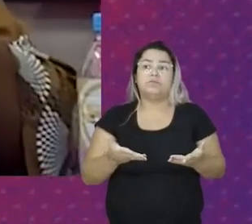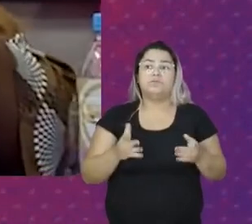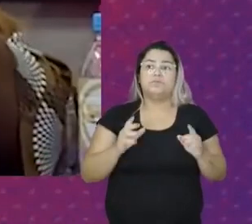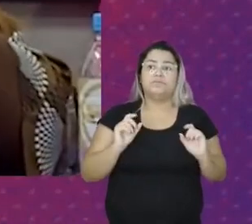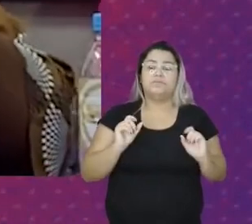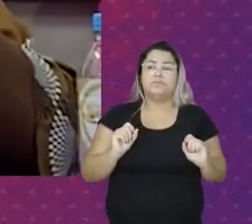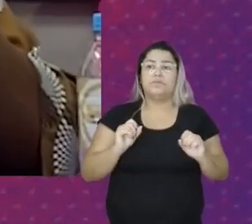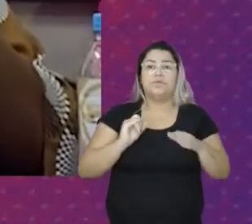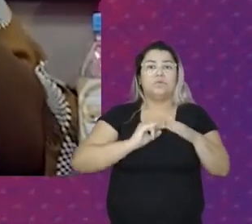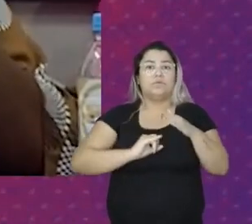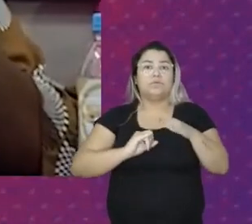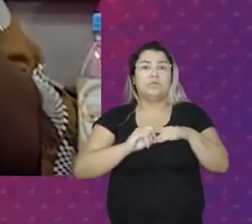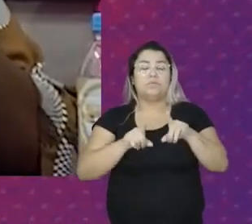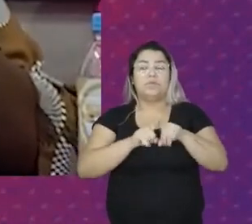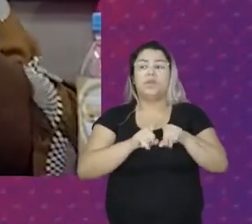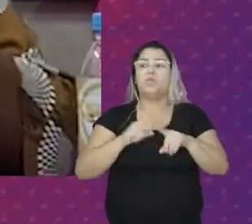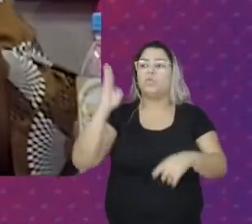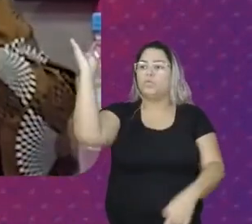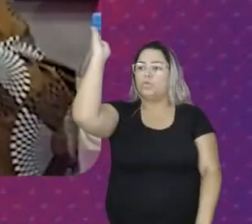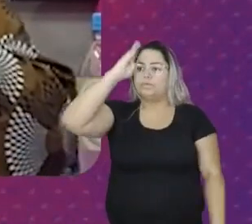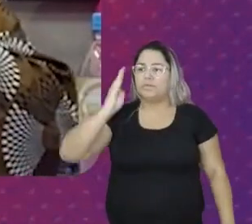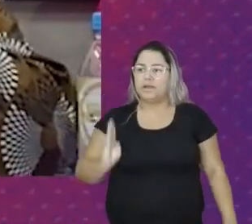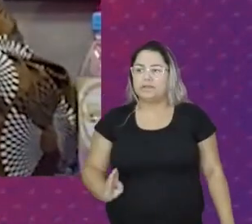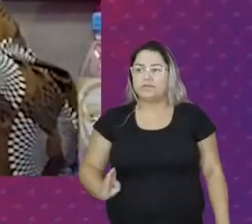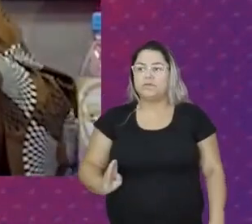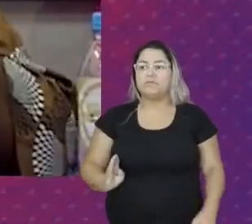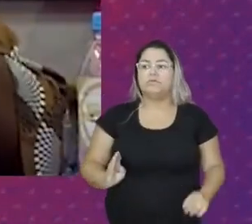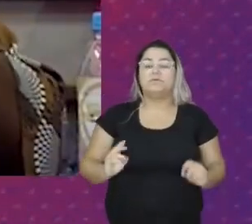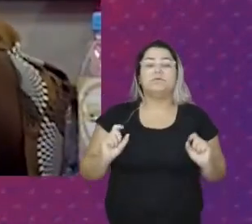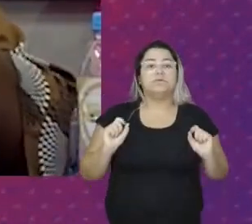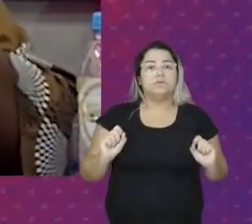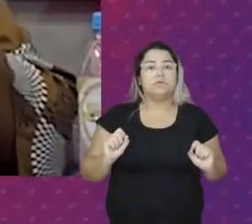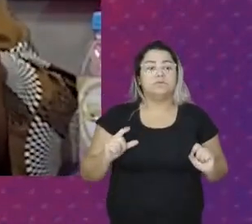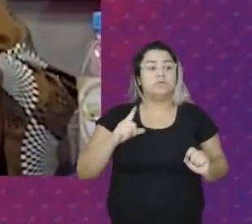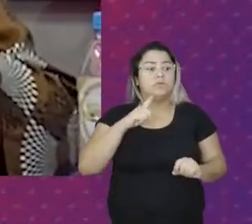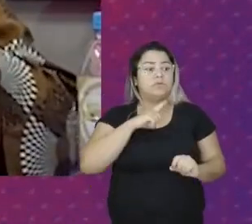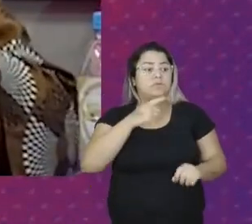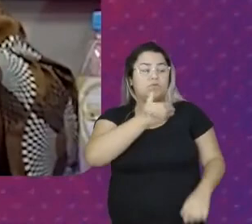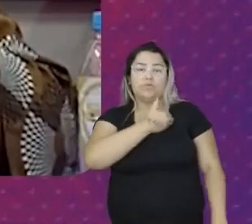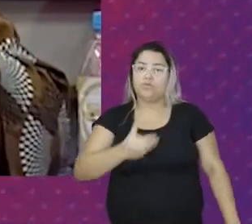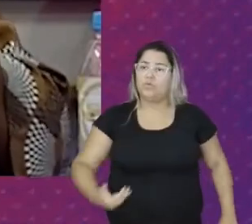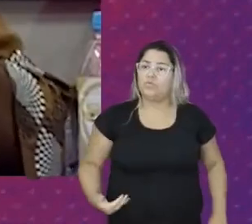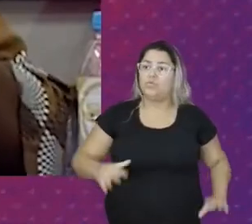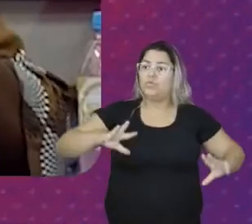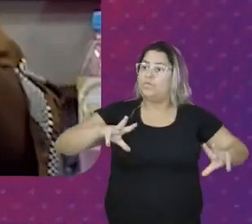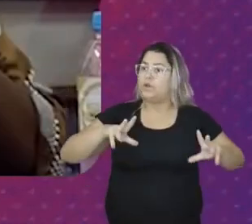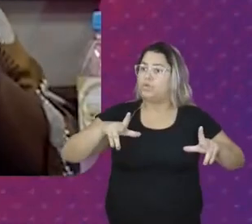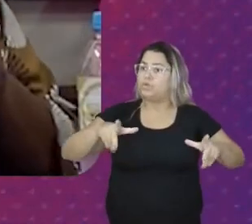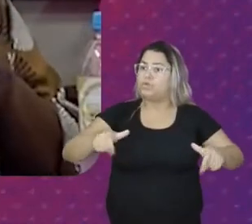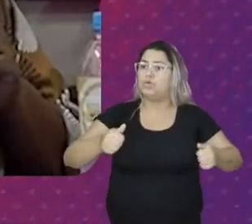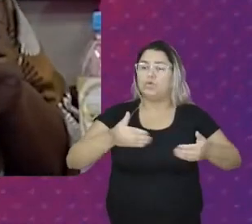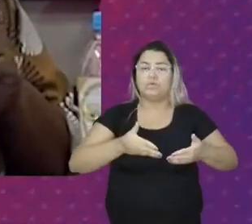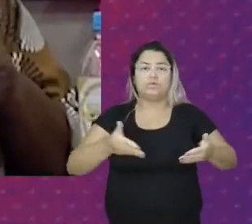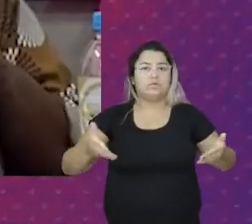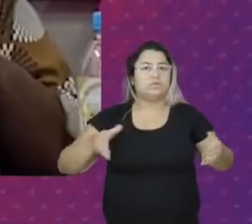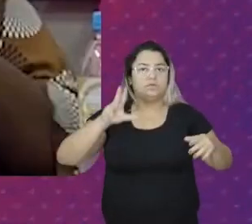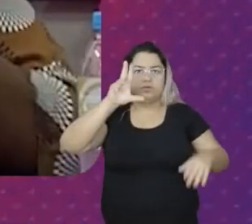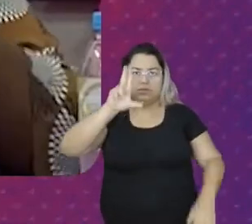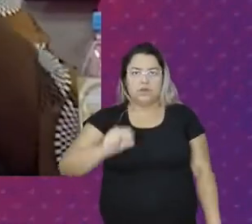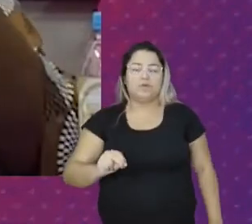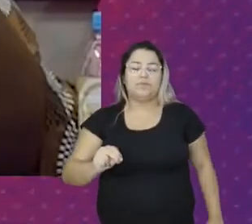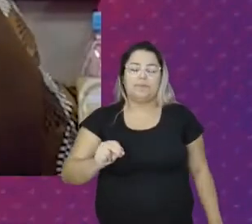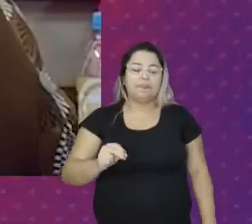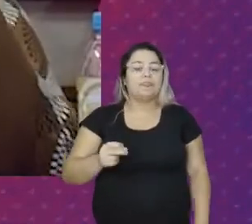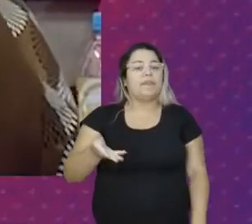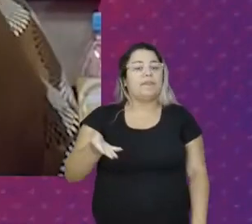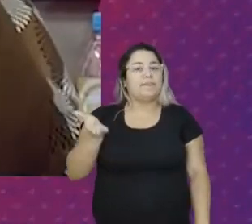Da instituição da República. República seria um governo para todas, para todos. Não.